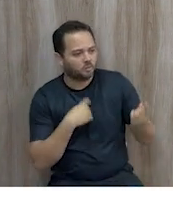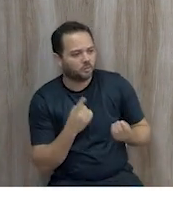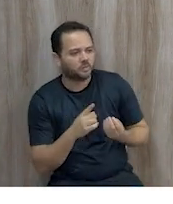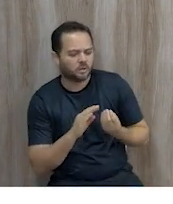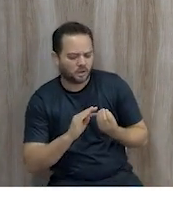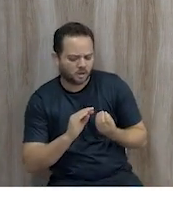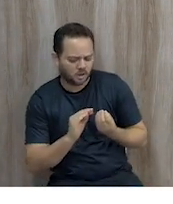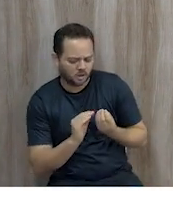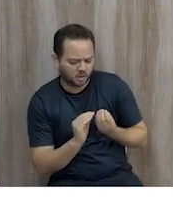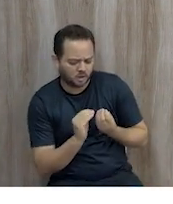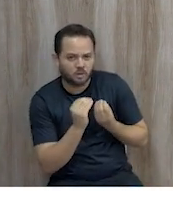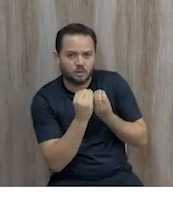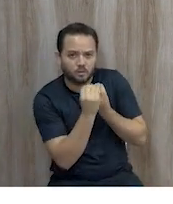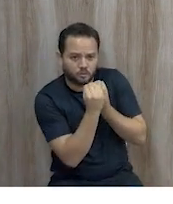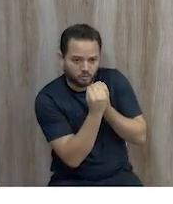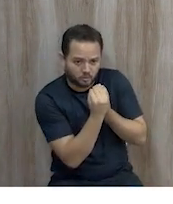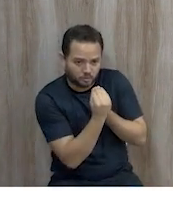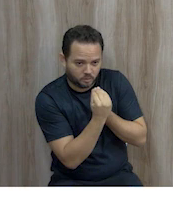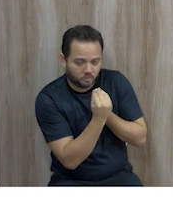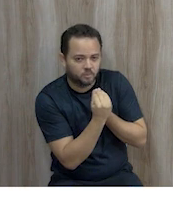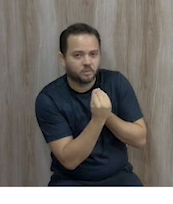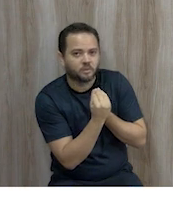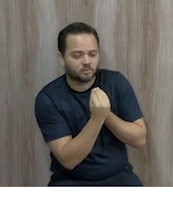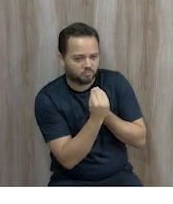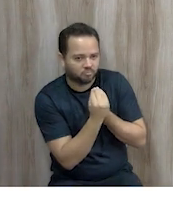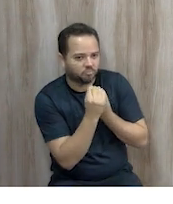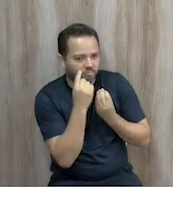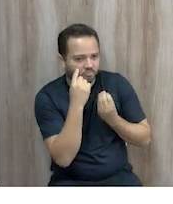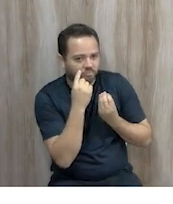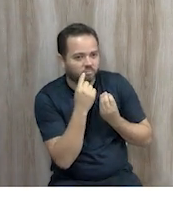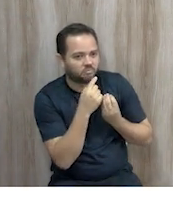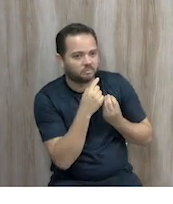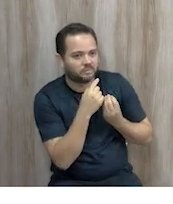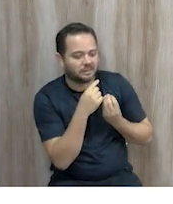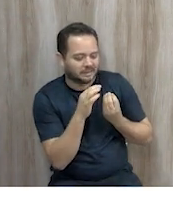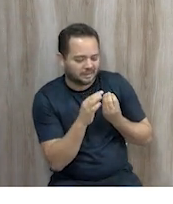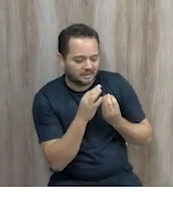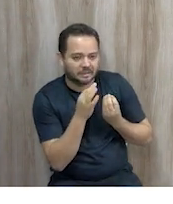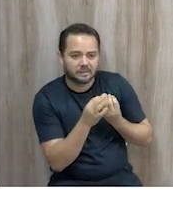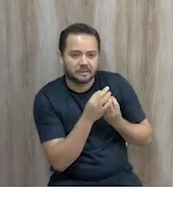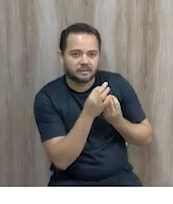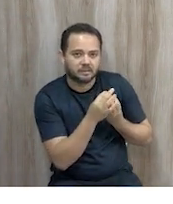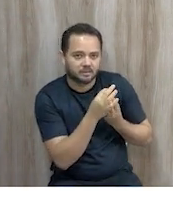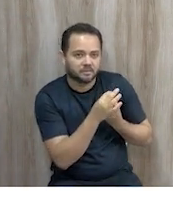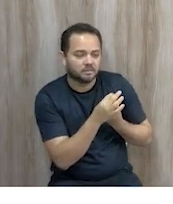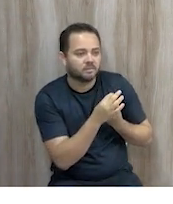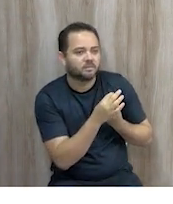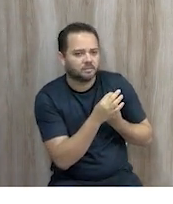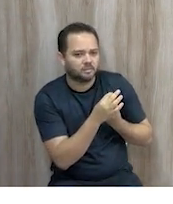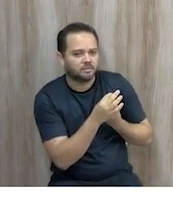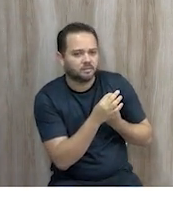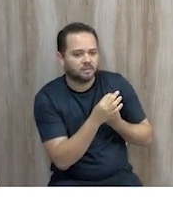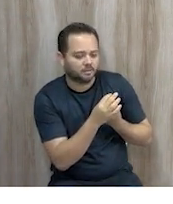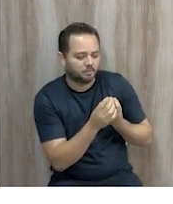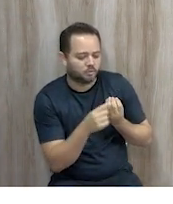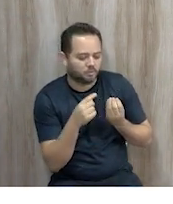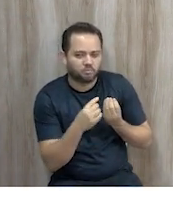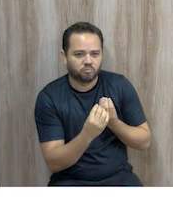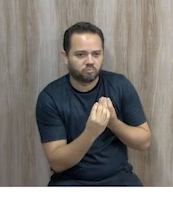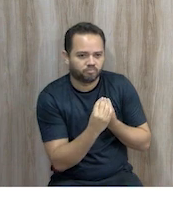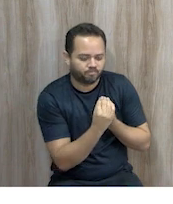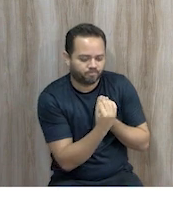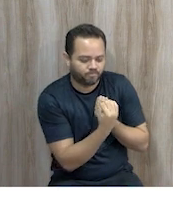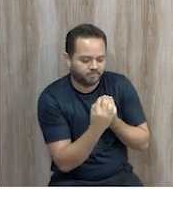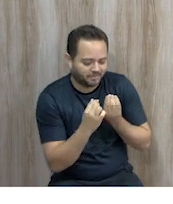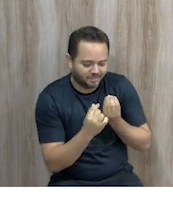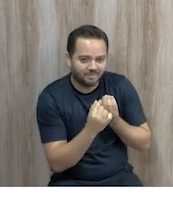tecido conjuntivo, né, o desenho e traz esse retalho para a coronal. Então, a gente consegue